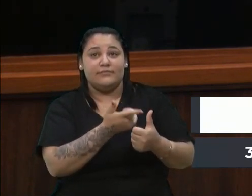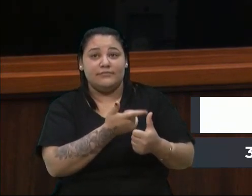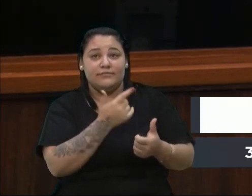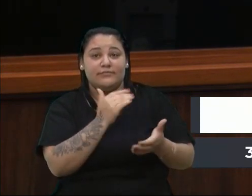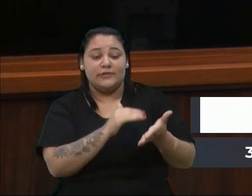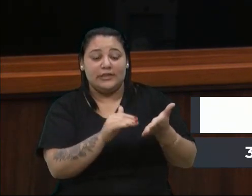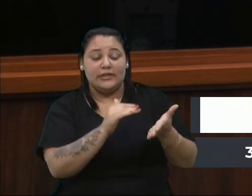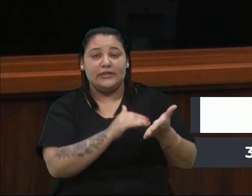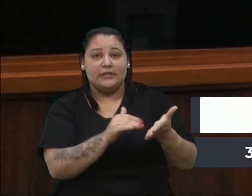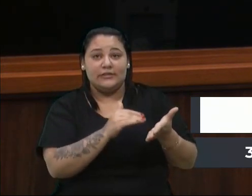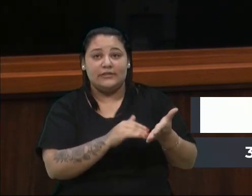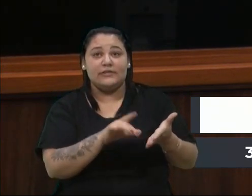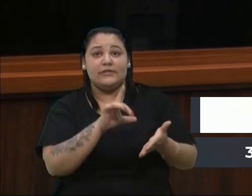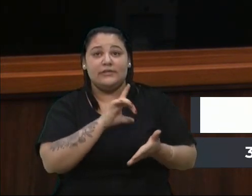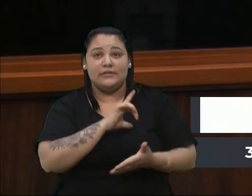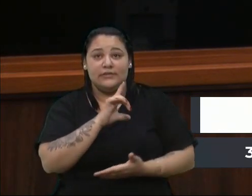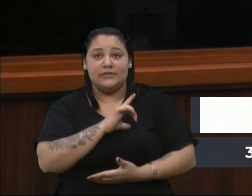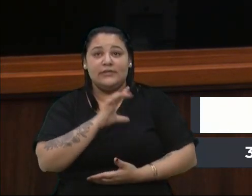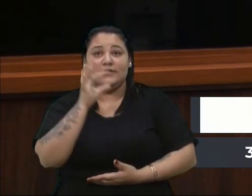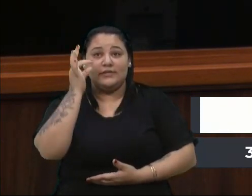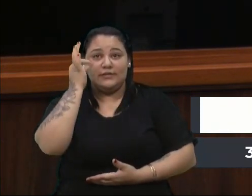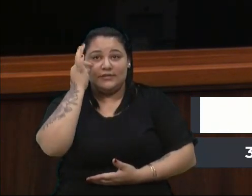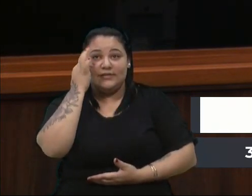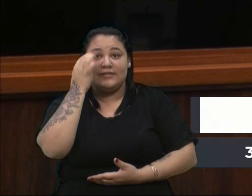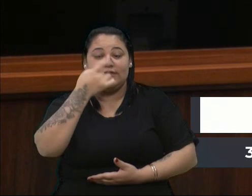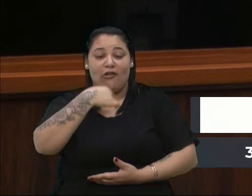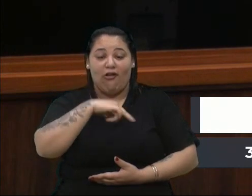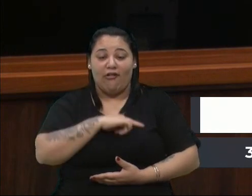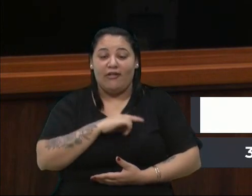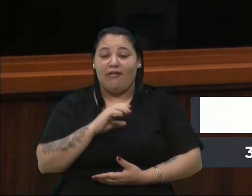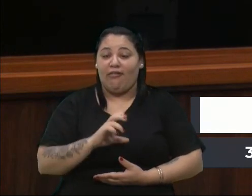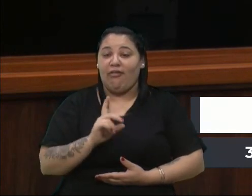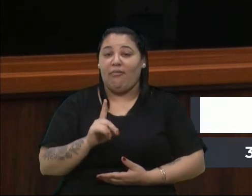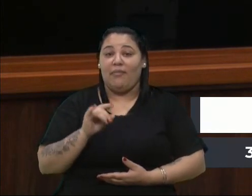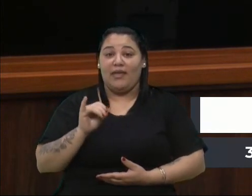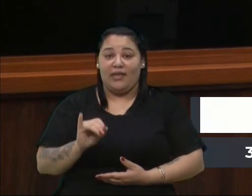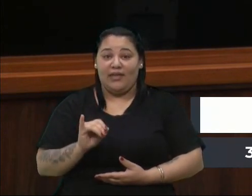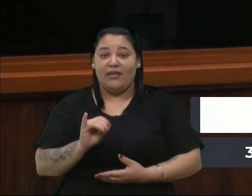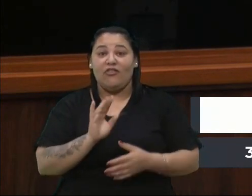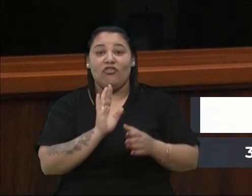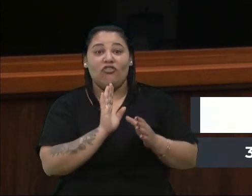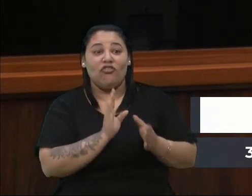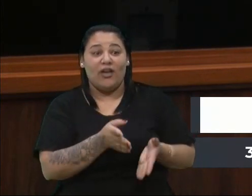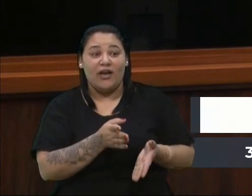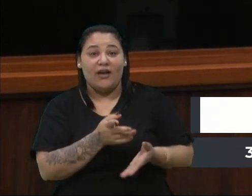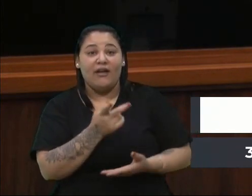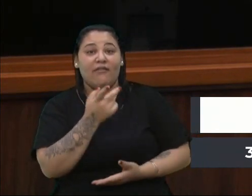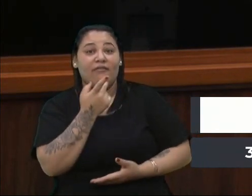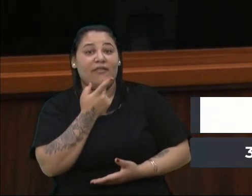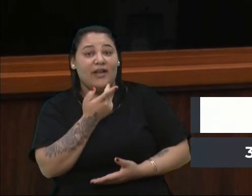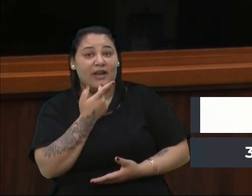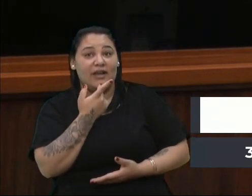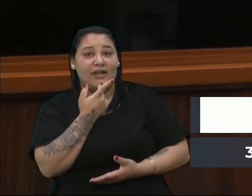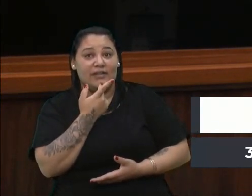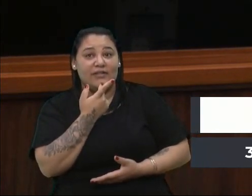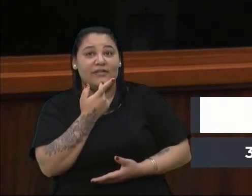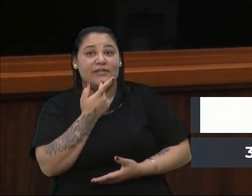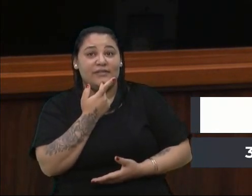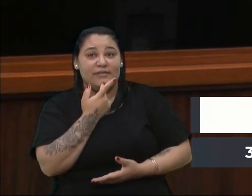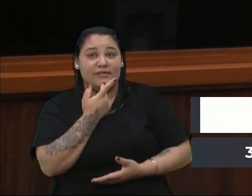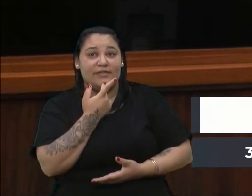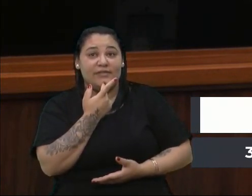secretária esteve aqui, a CPI já havia dito, inclusive, que